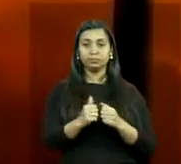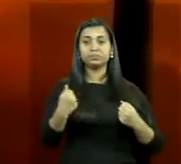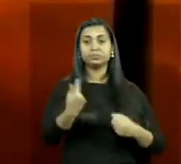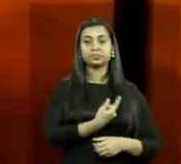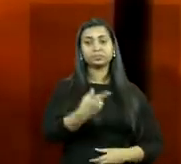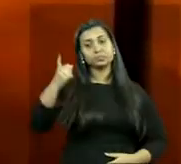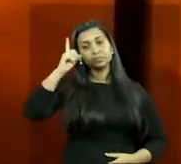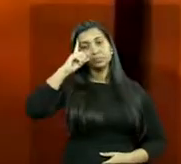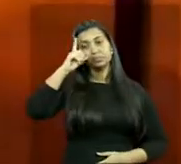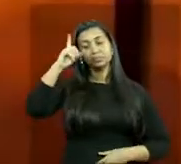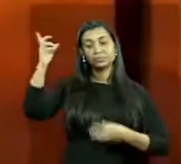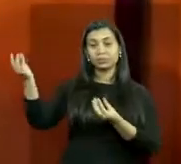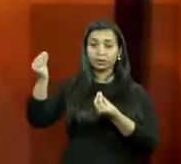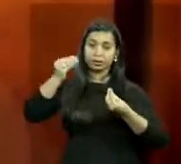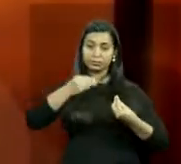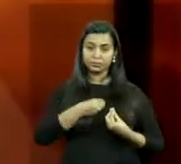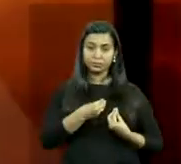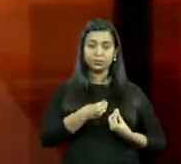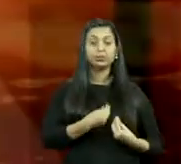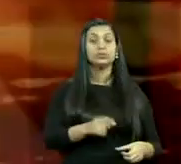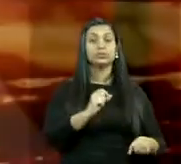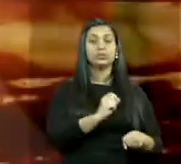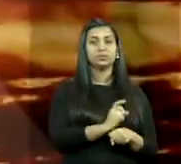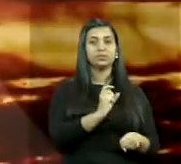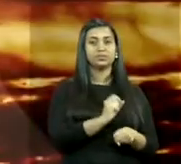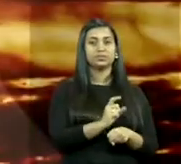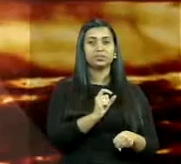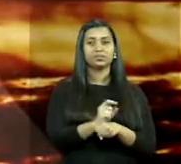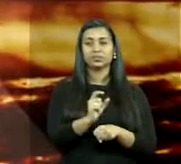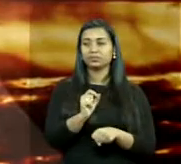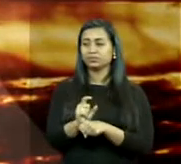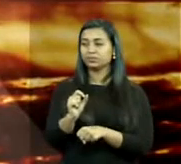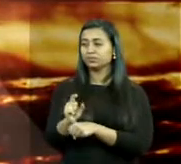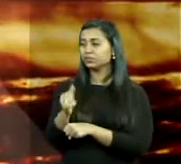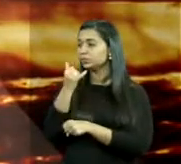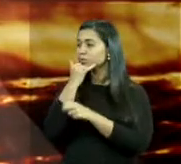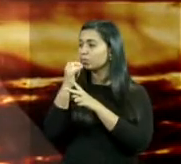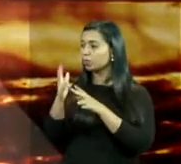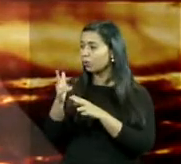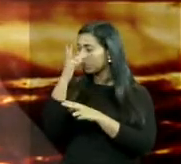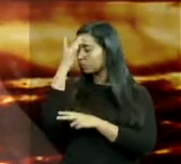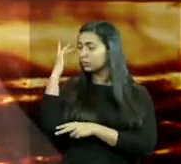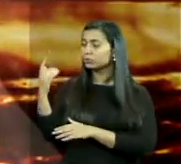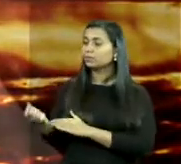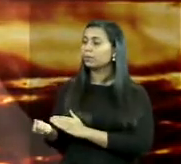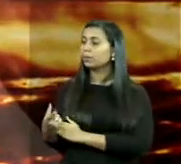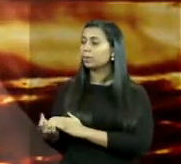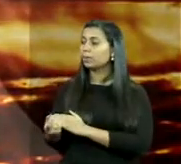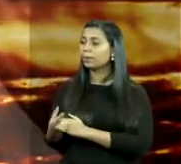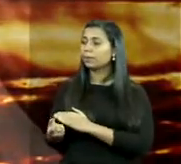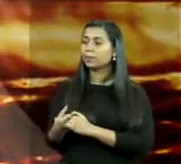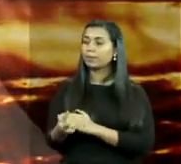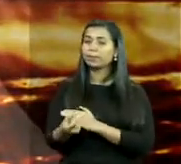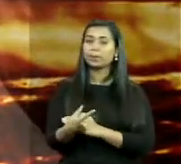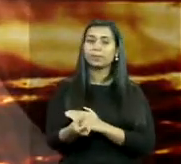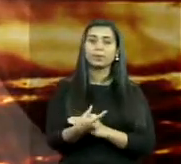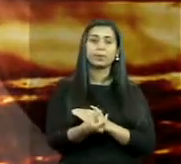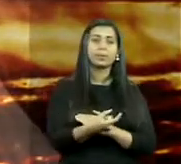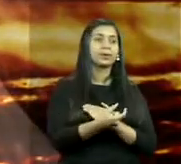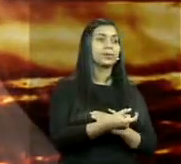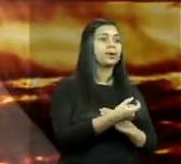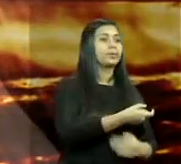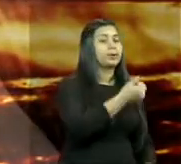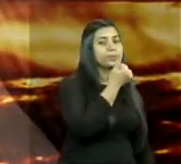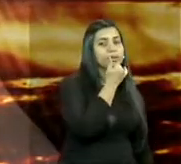céu. O pão nosso de cada dia nos dai hoje, perdoai as nossas ofensas, e